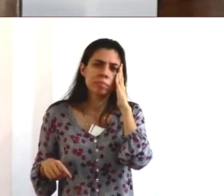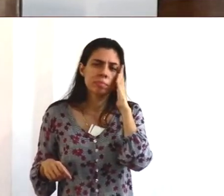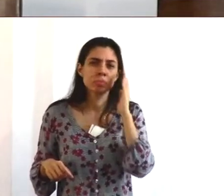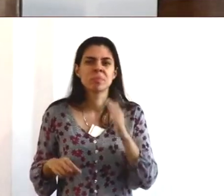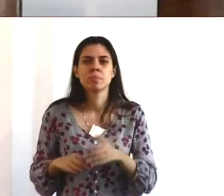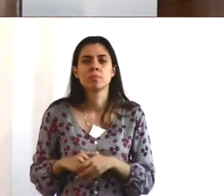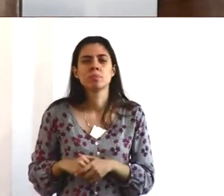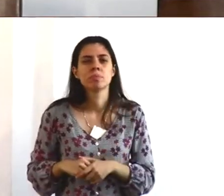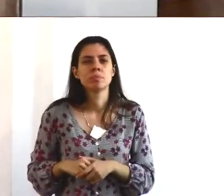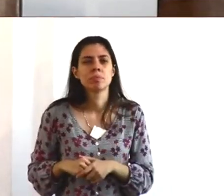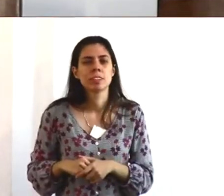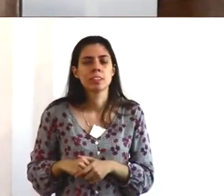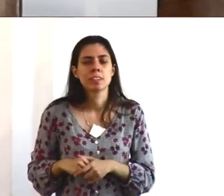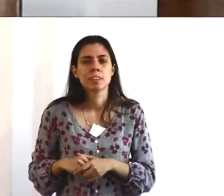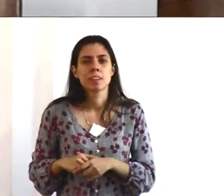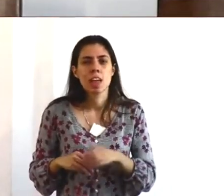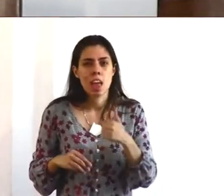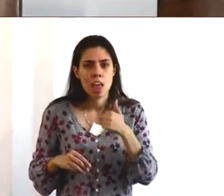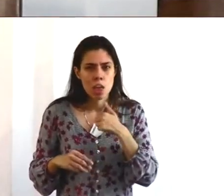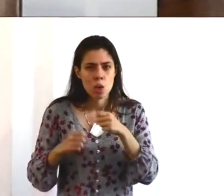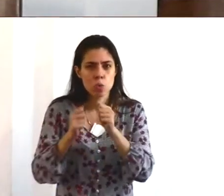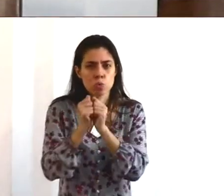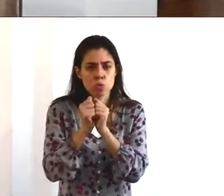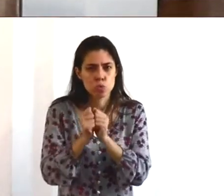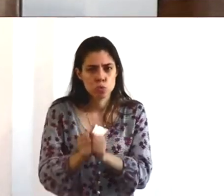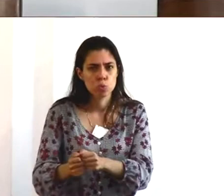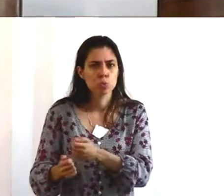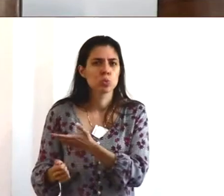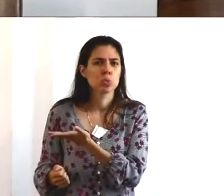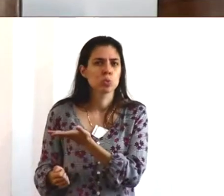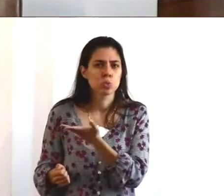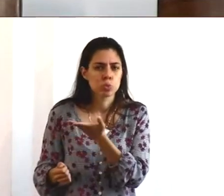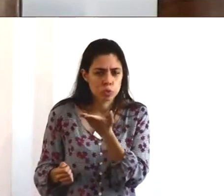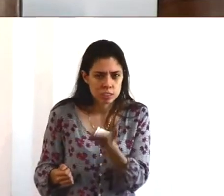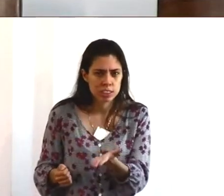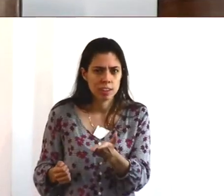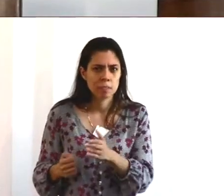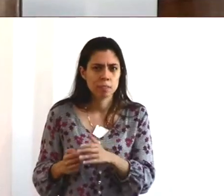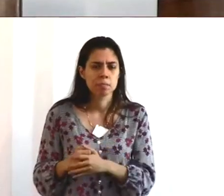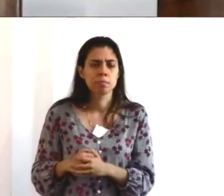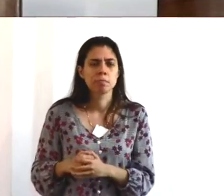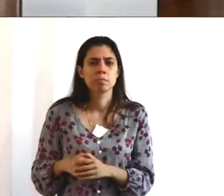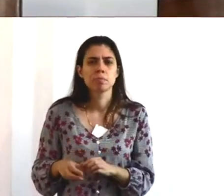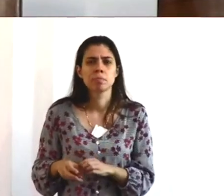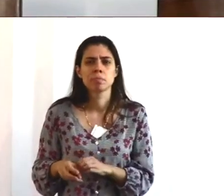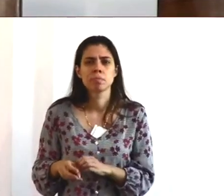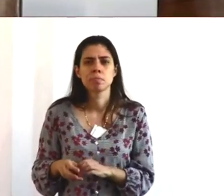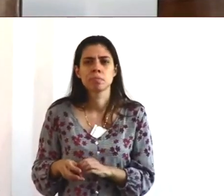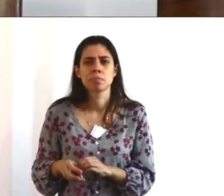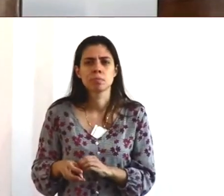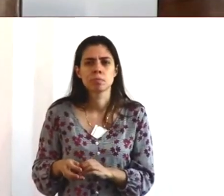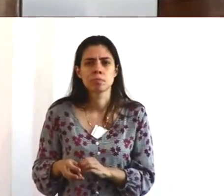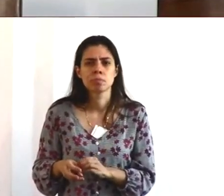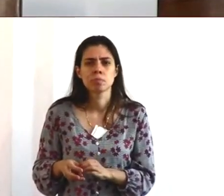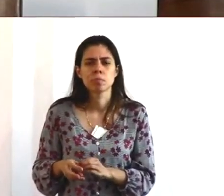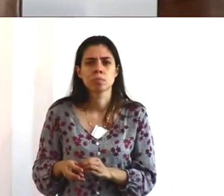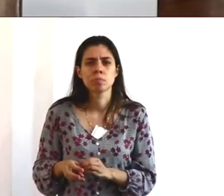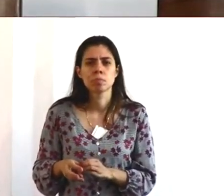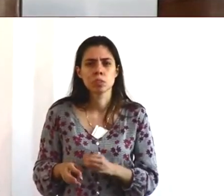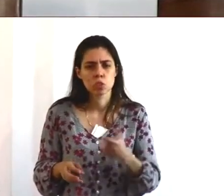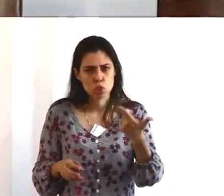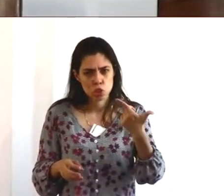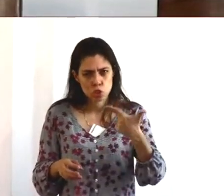vai de novo, retoma o caminho que você estava fazendo, porque eu irei te